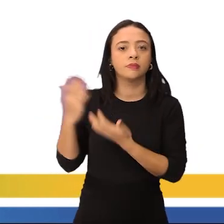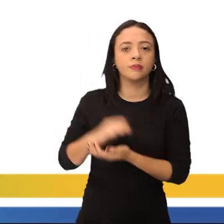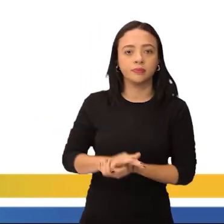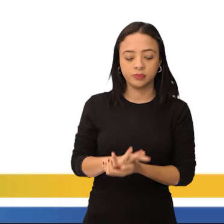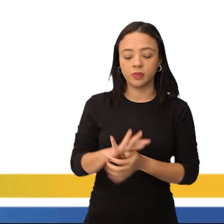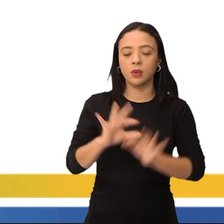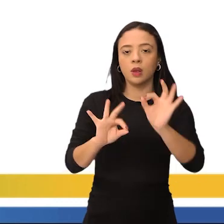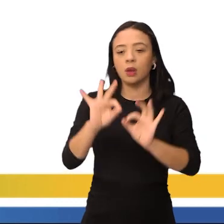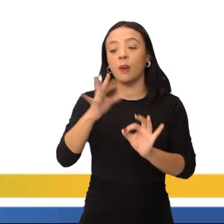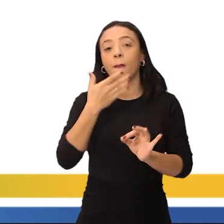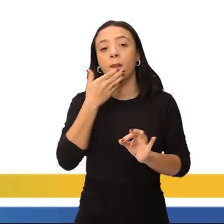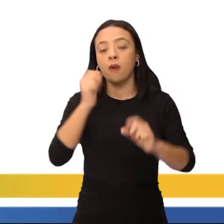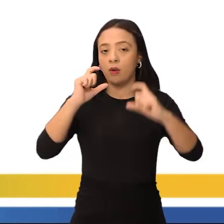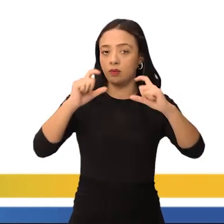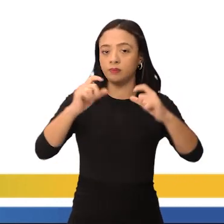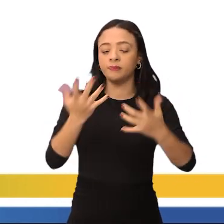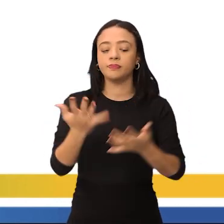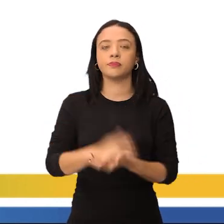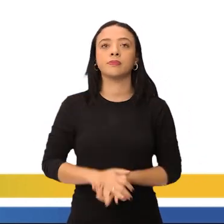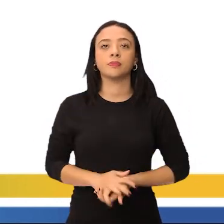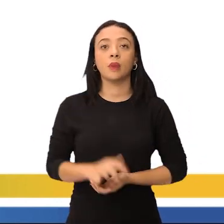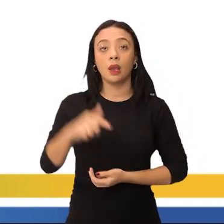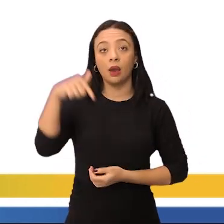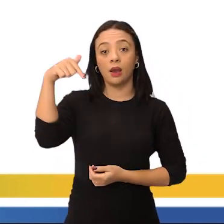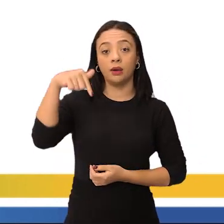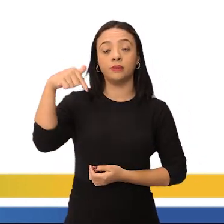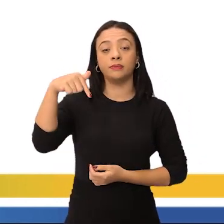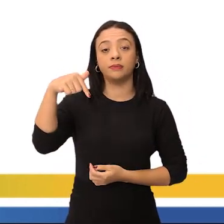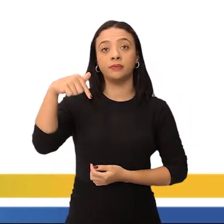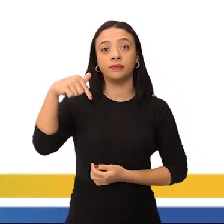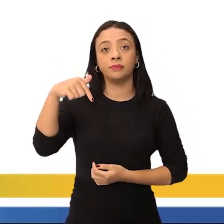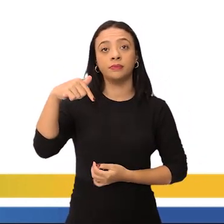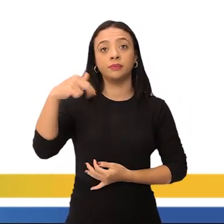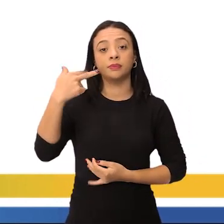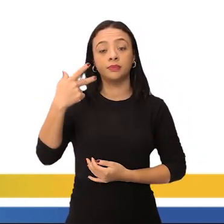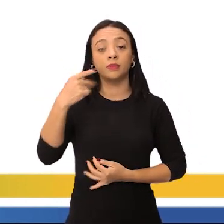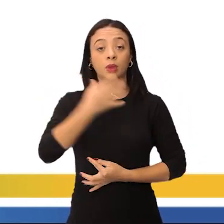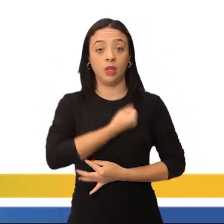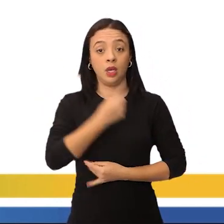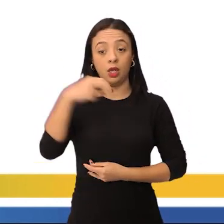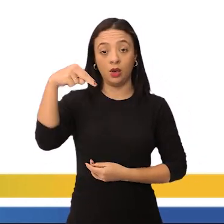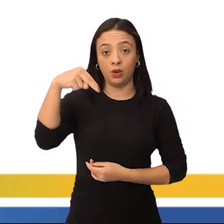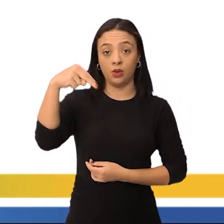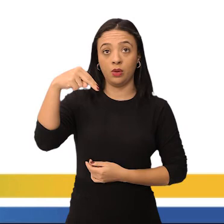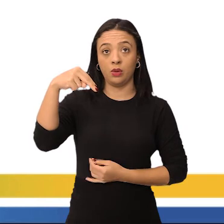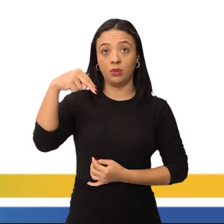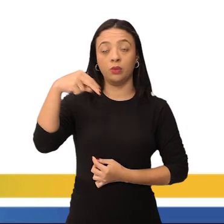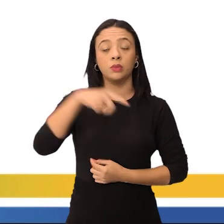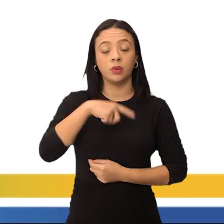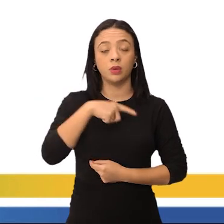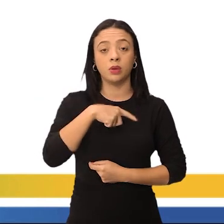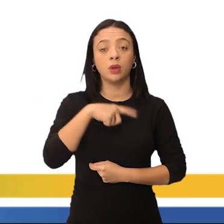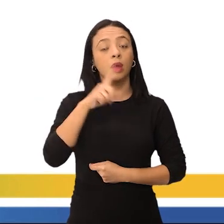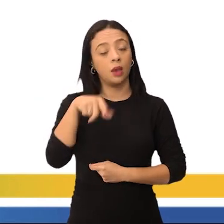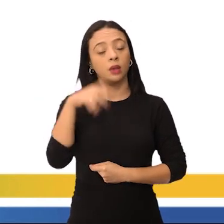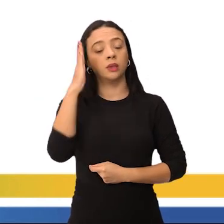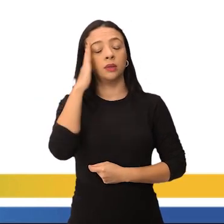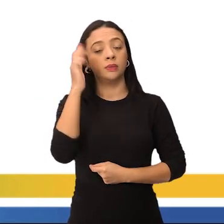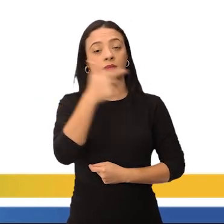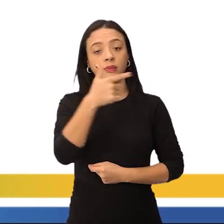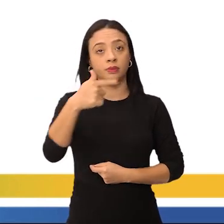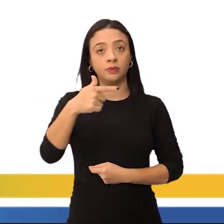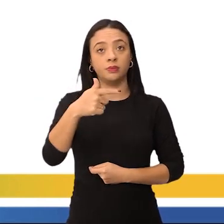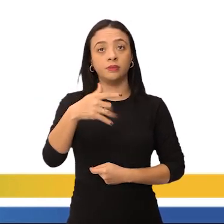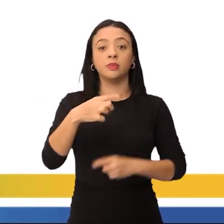vamos é a forma pessoal que é a carga em ao número de cargas né no caso a lição 27